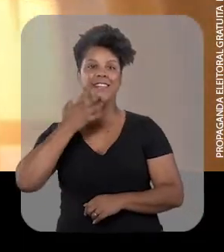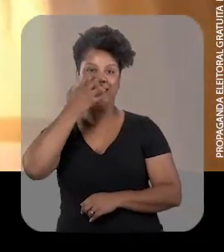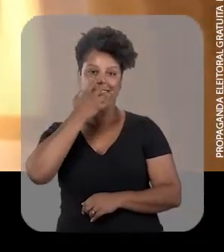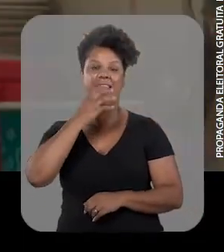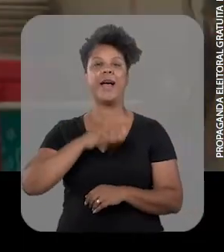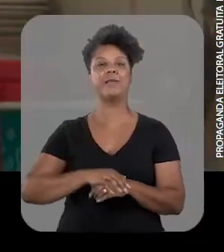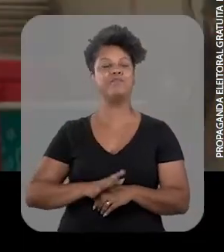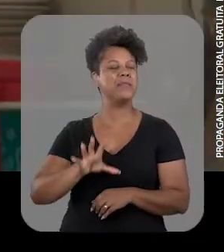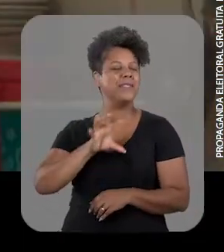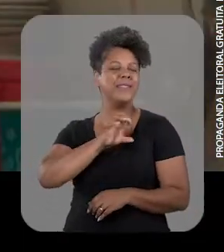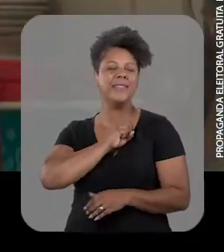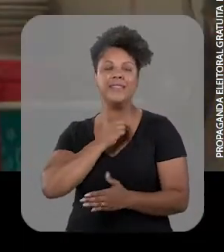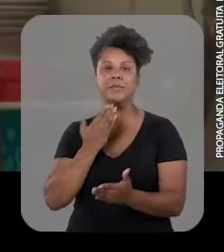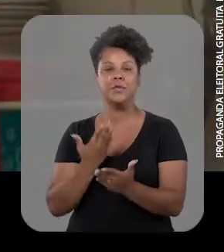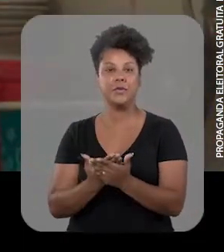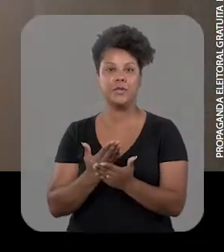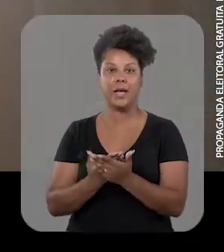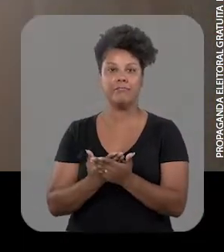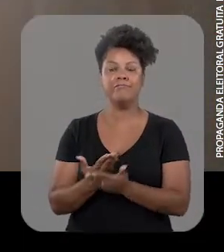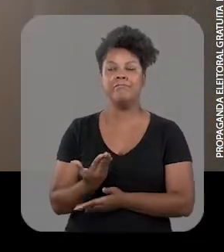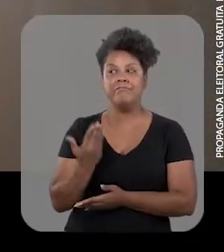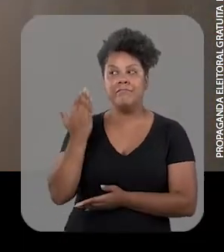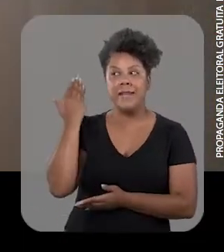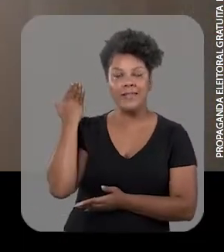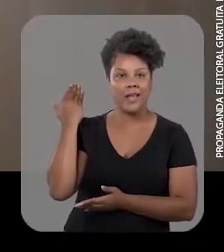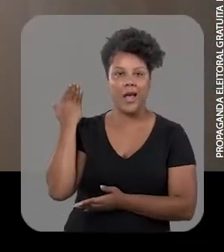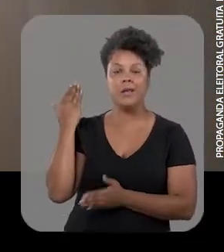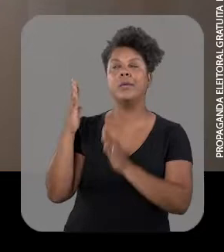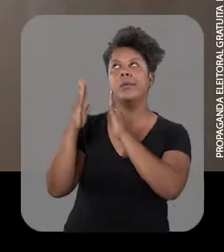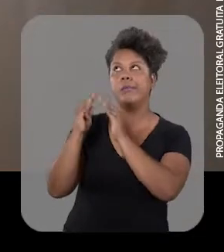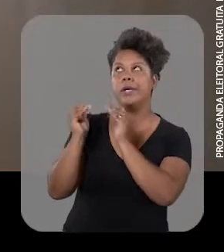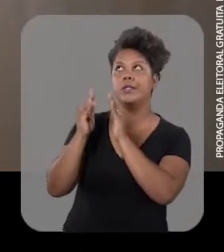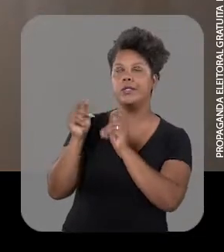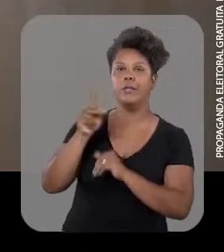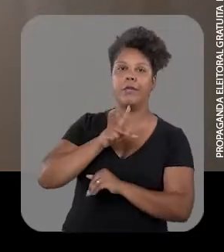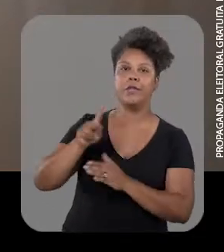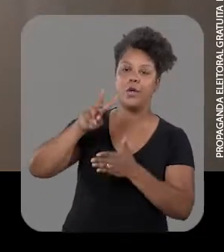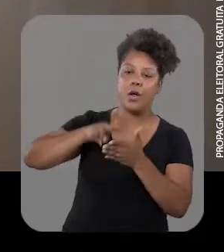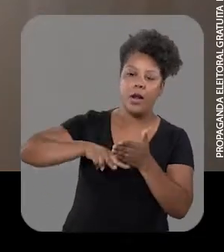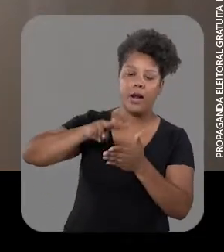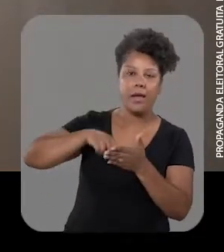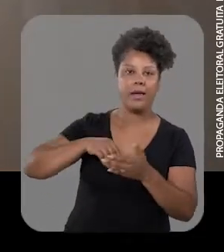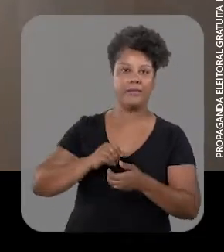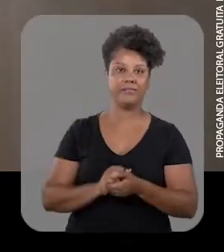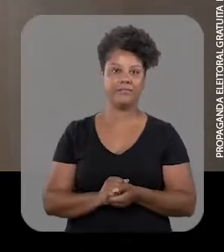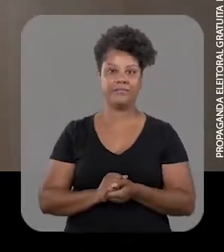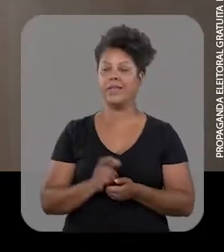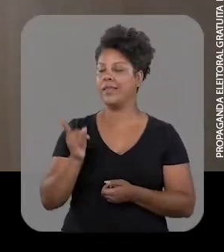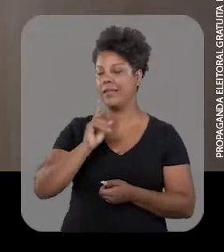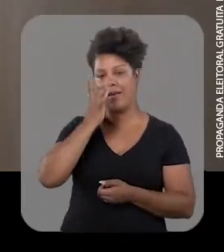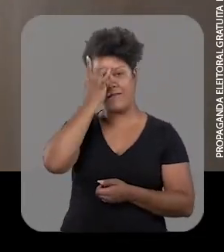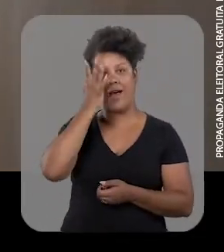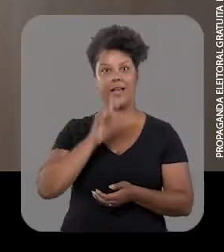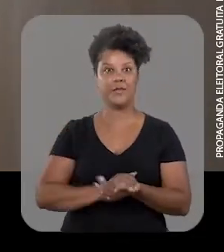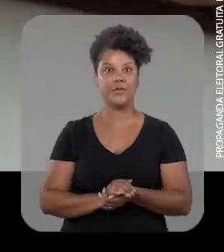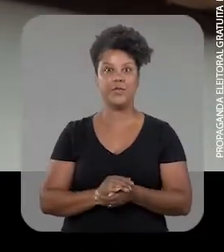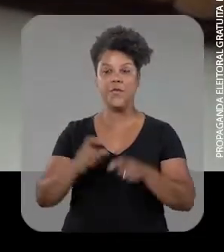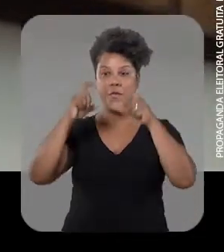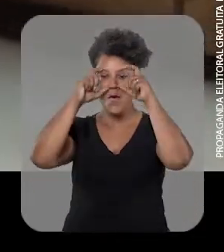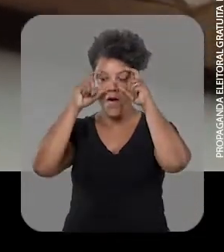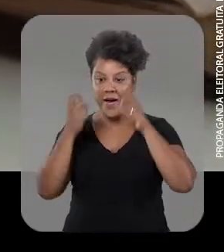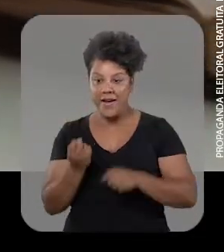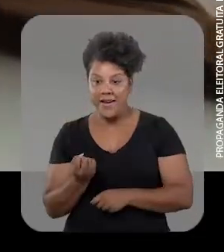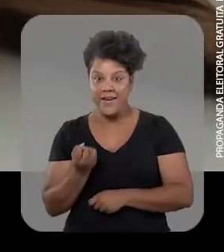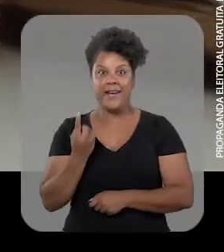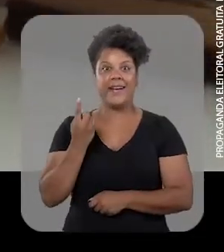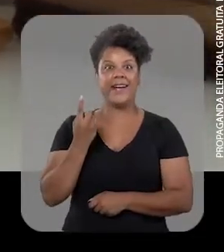cantar, ama estudar. Antigamente, tinha que pedir o professor para poder ler para mim. Não era fácil, mas